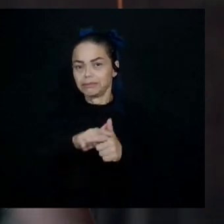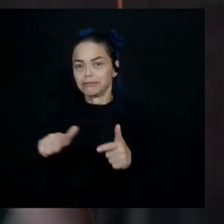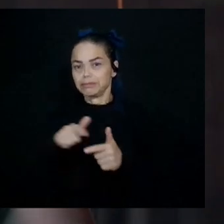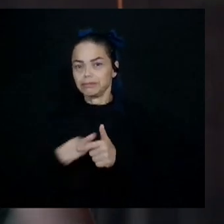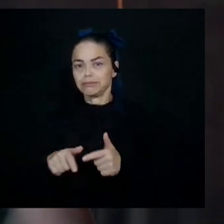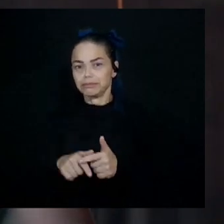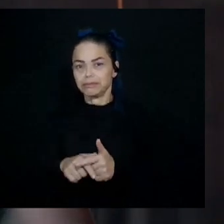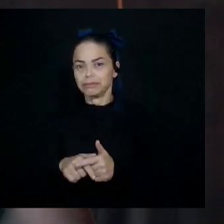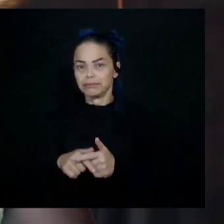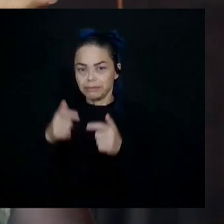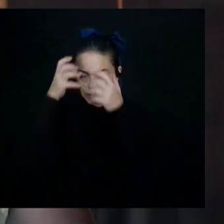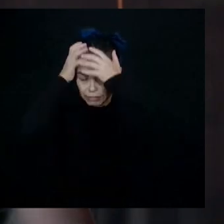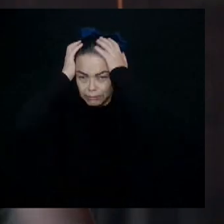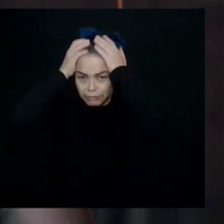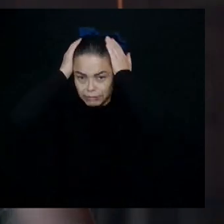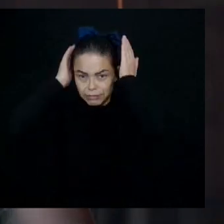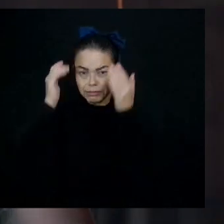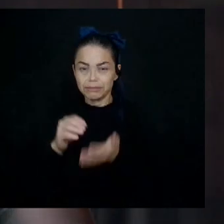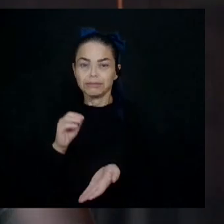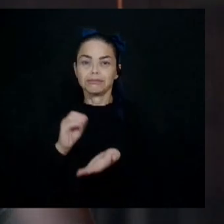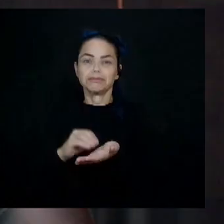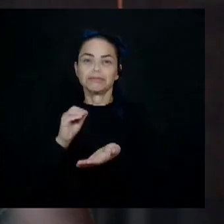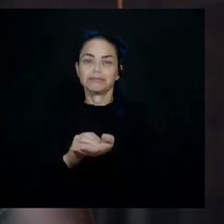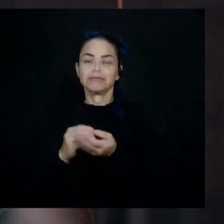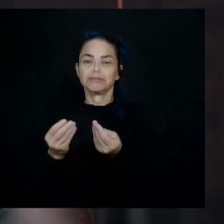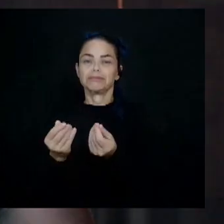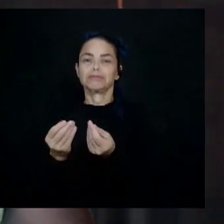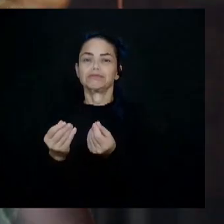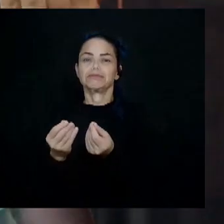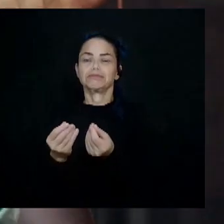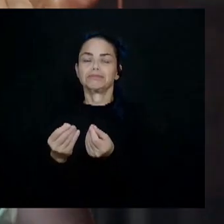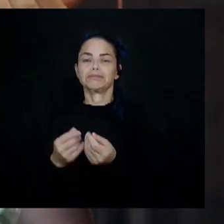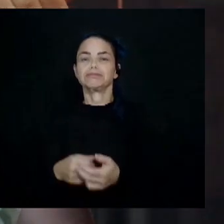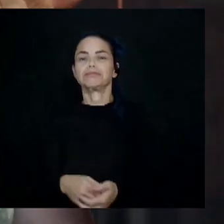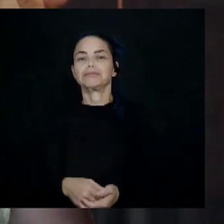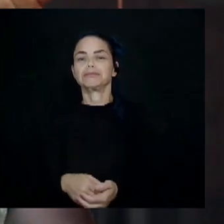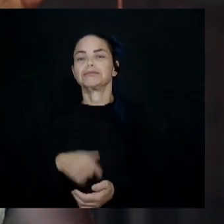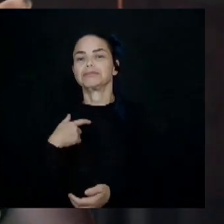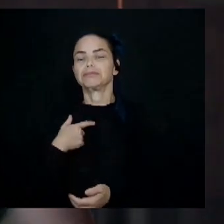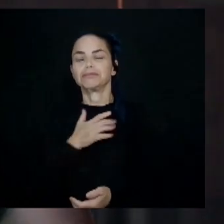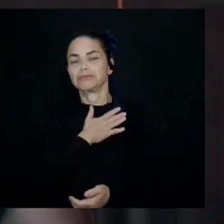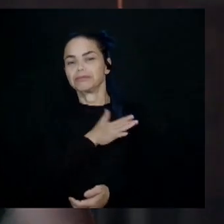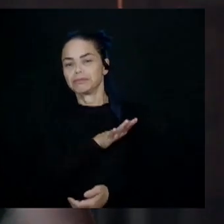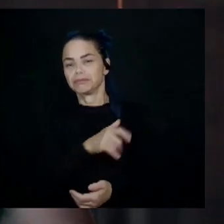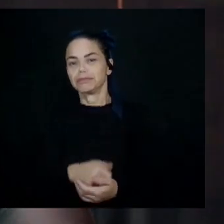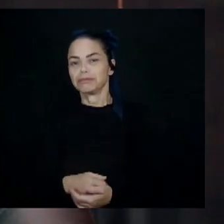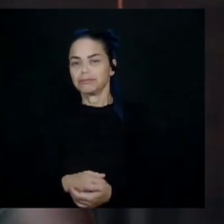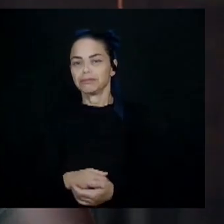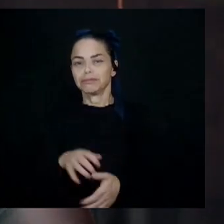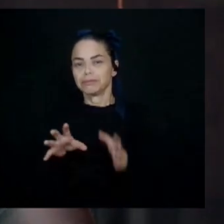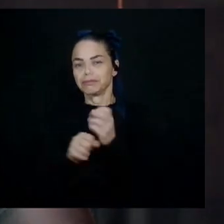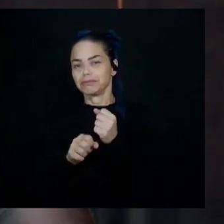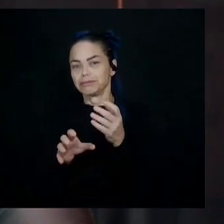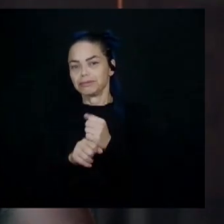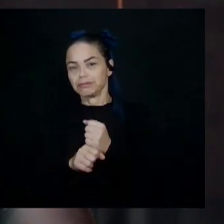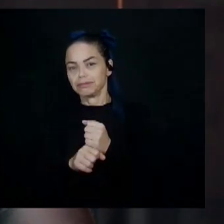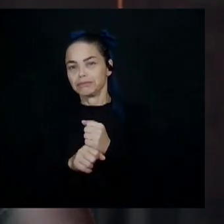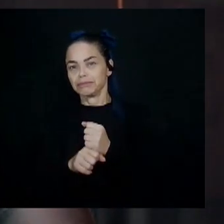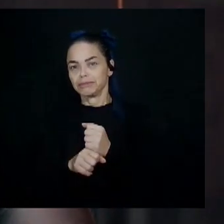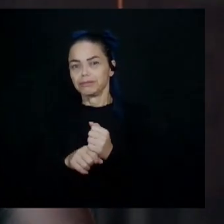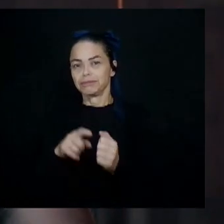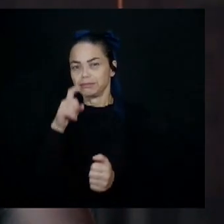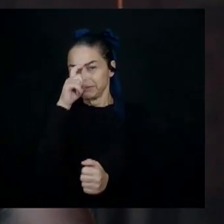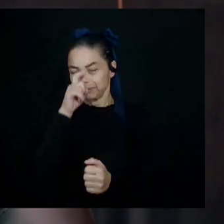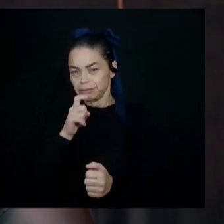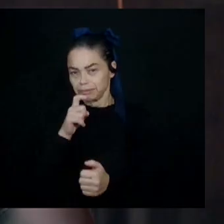cabelo, por conta da parte sensorial exacerbada. Então, se a gente adicionar a menstruação para